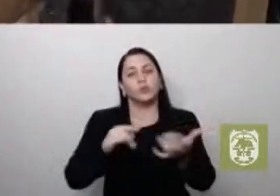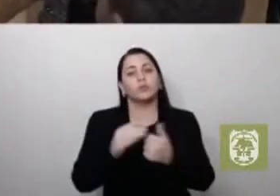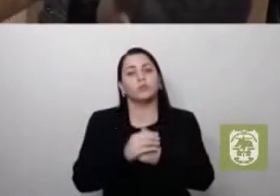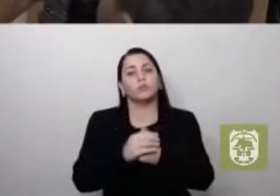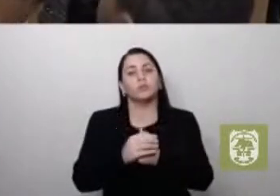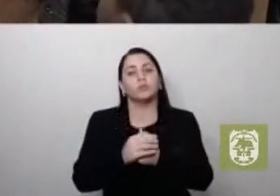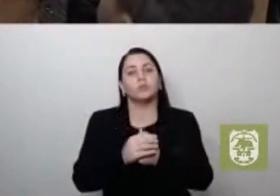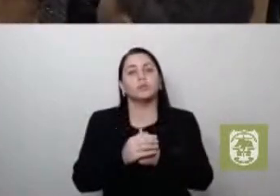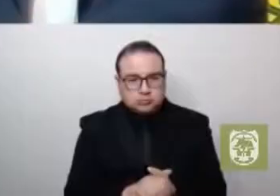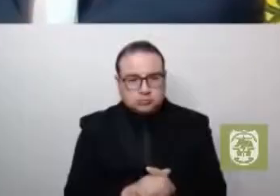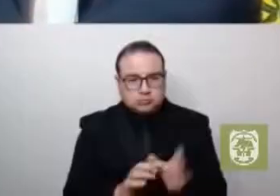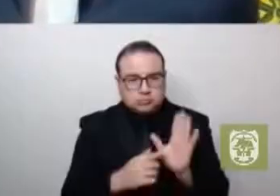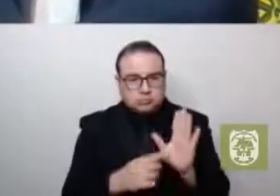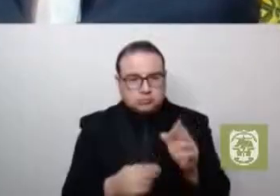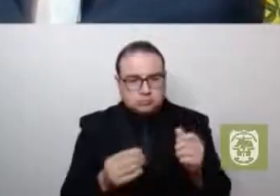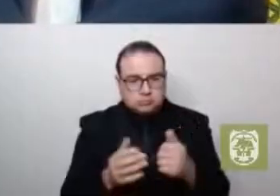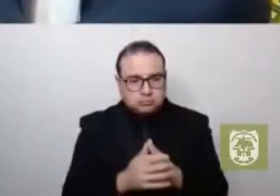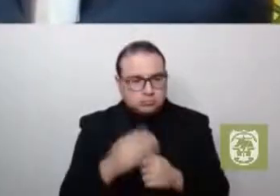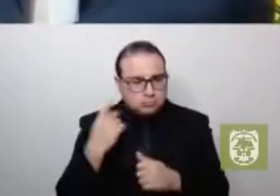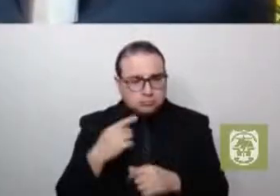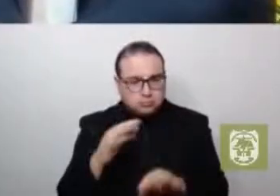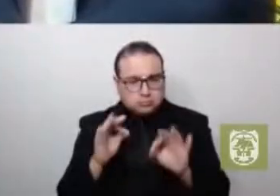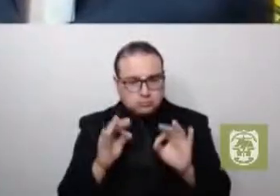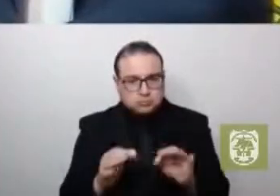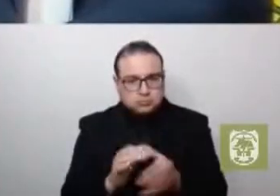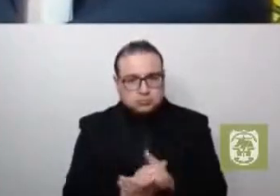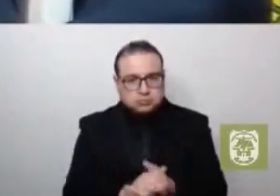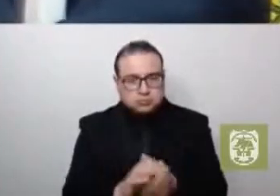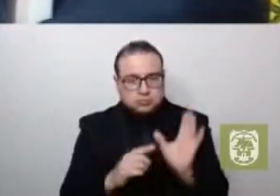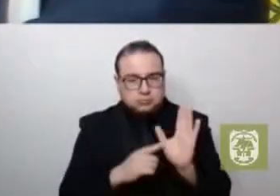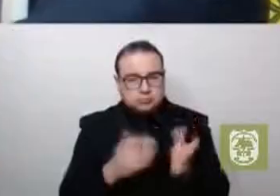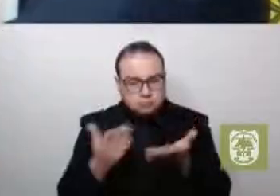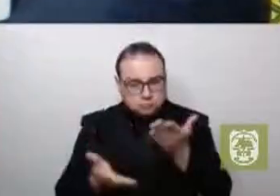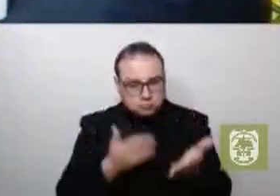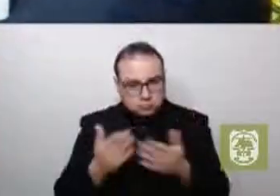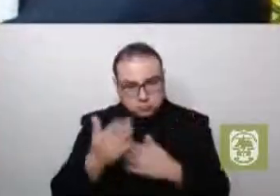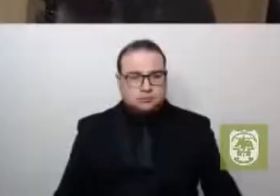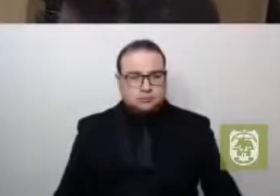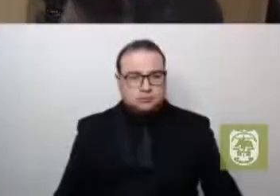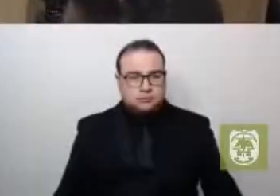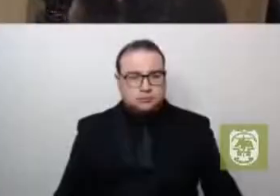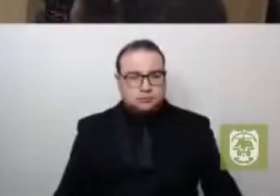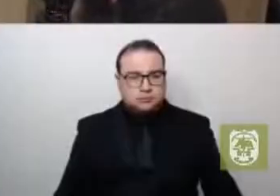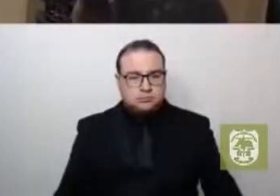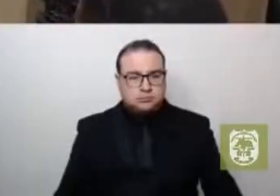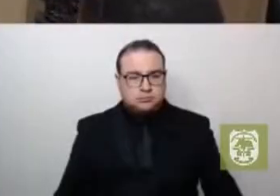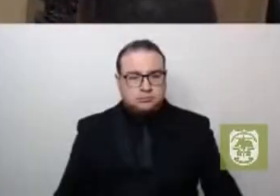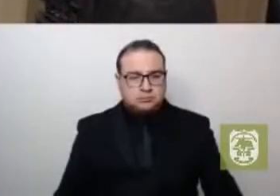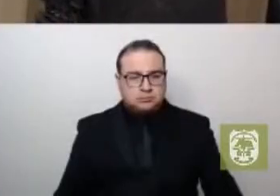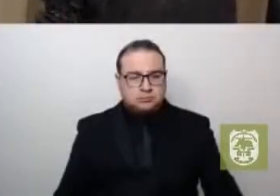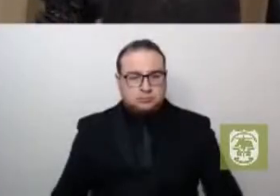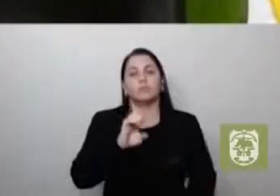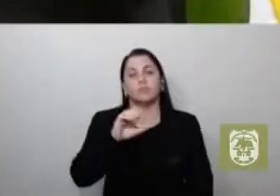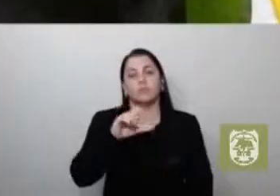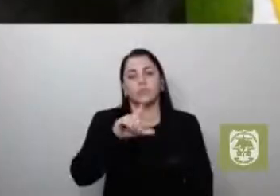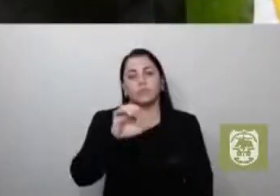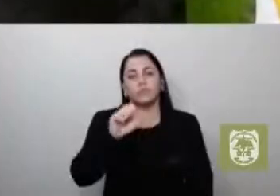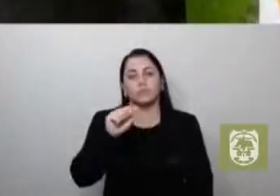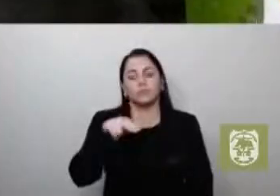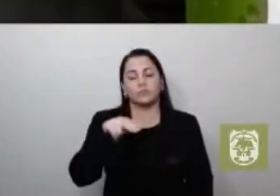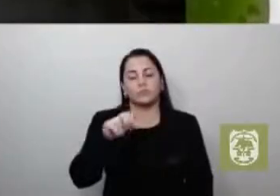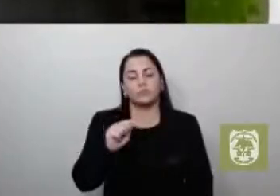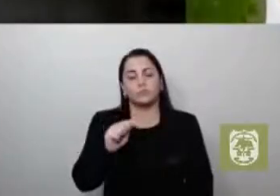no sistema prisional. O lançamento contou com a presença de desembargadores, representantes do CNJ,